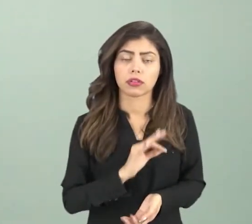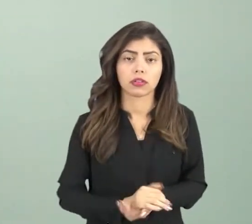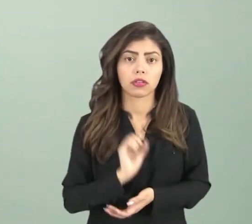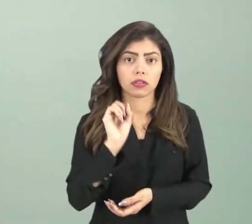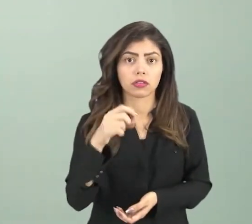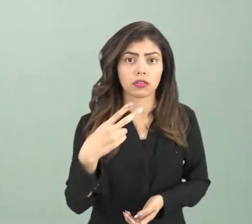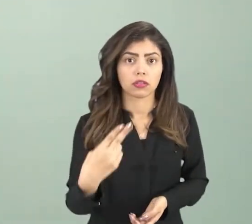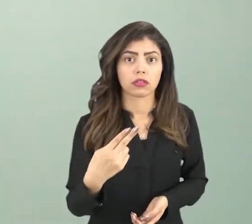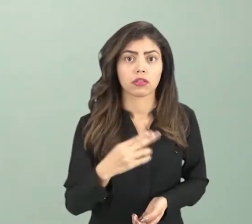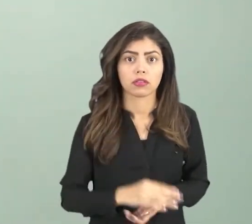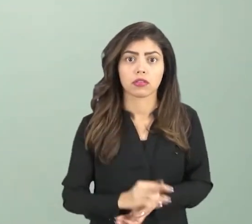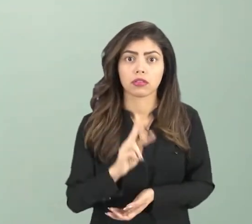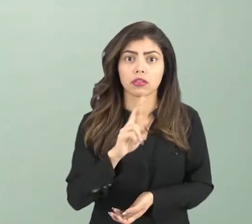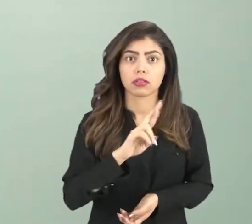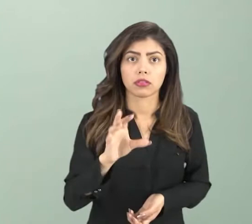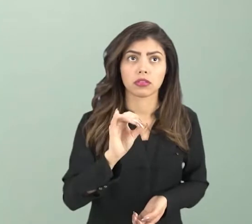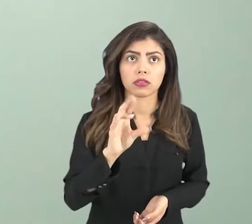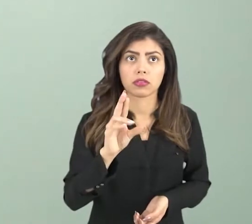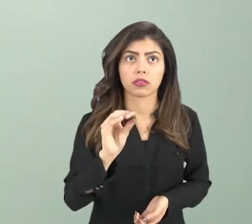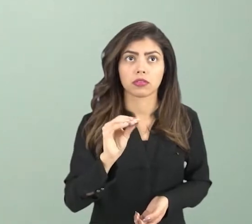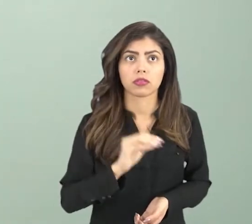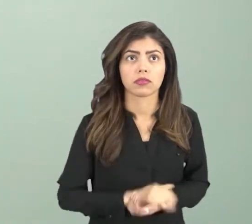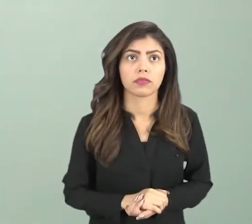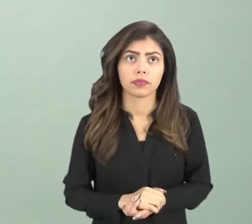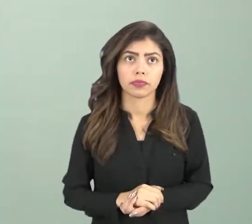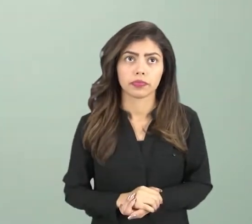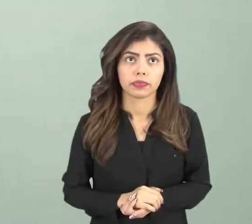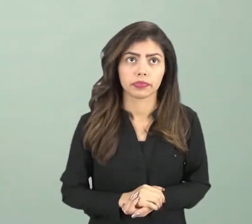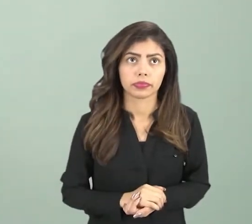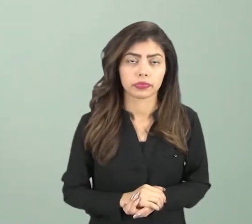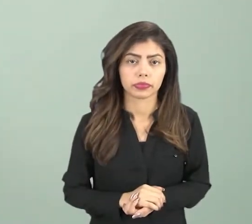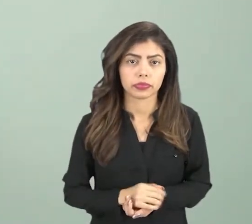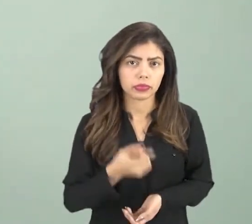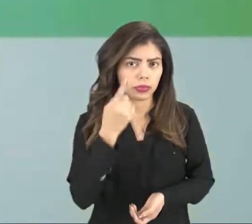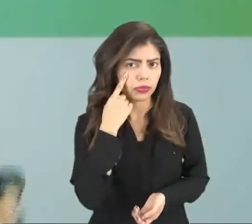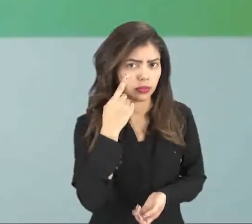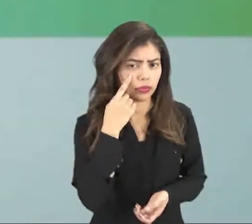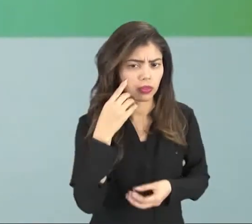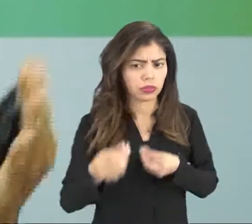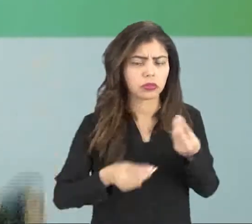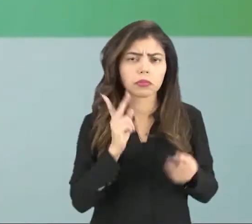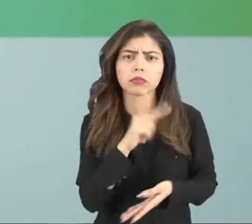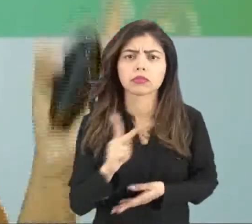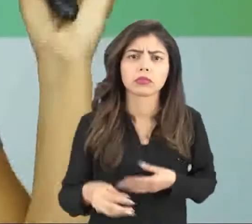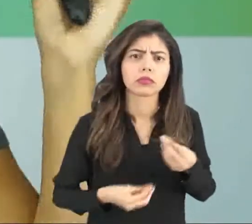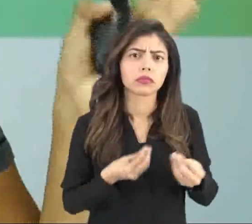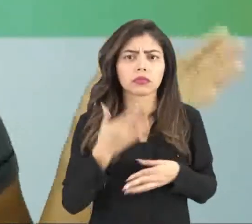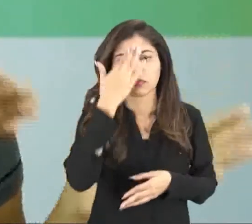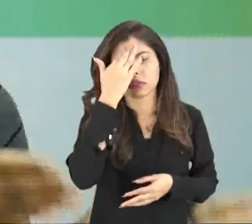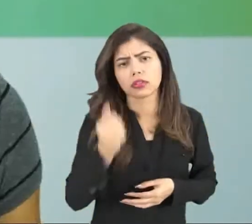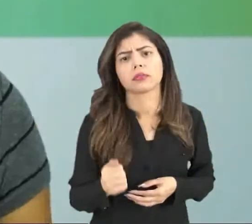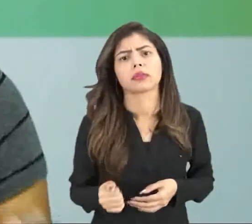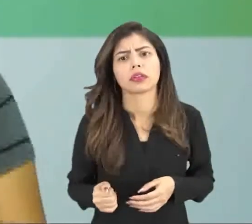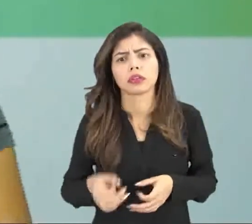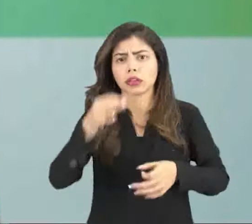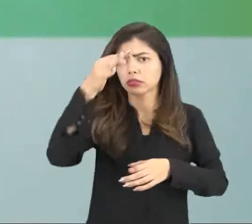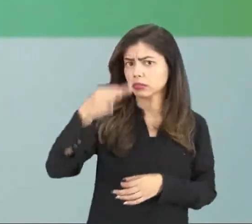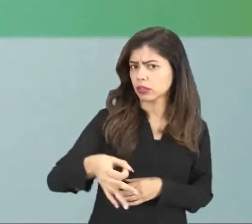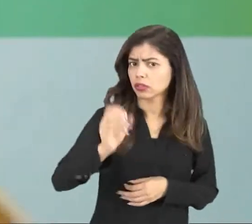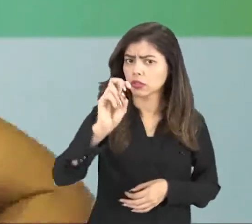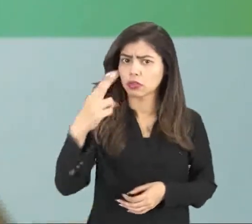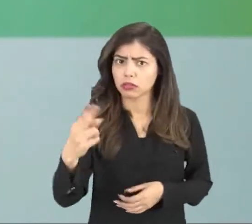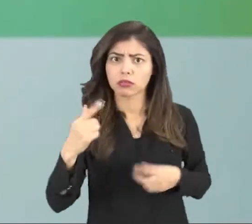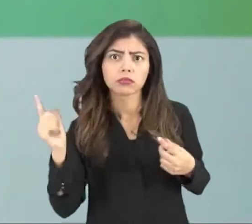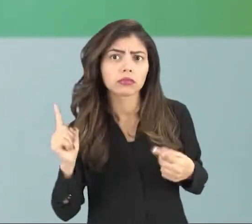de terror, e vai construir. E aí você vai pensar assim, mas professora, como é que eu vou saber se está correto, se não